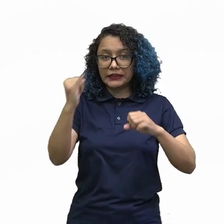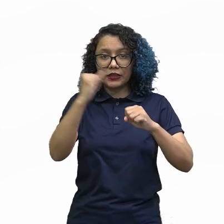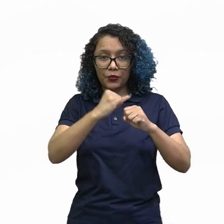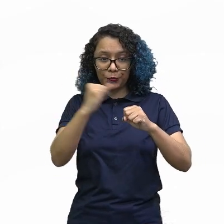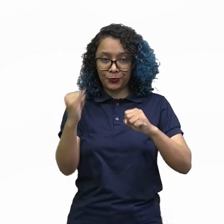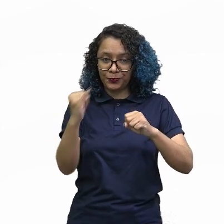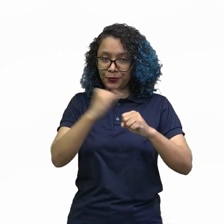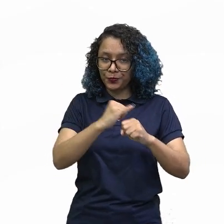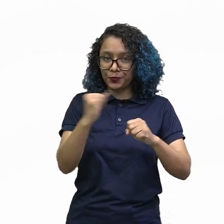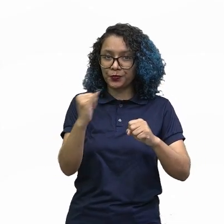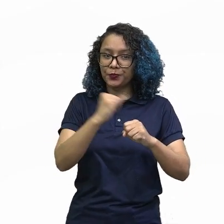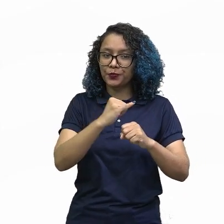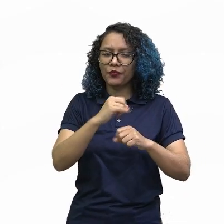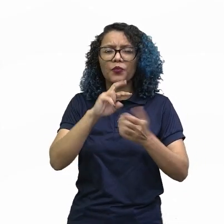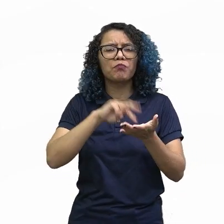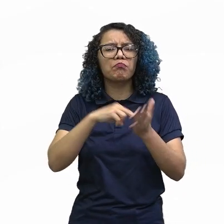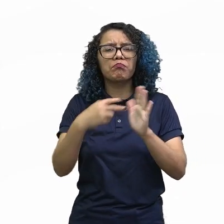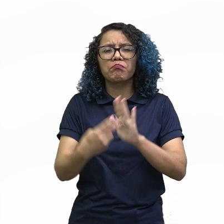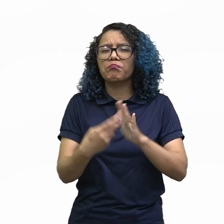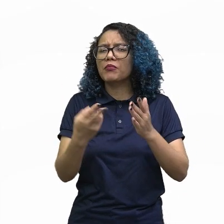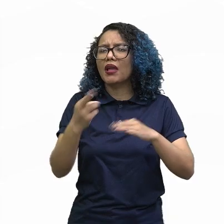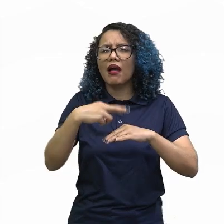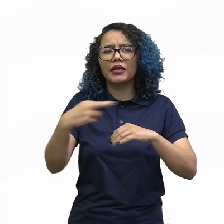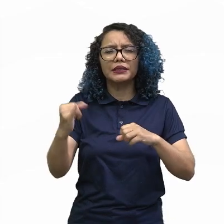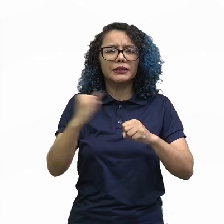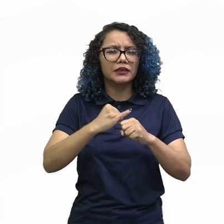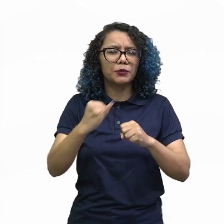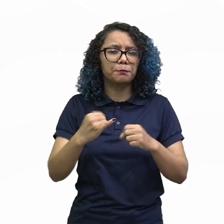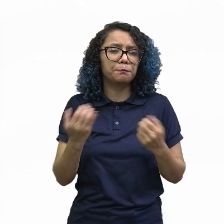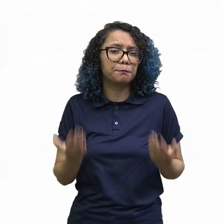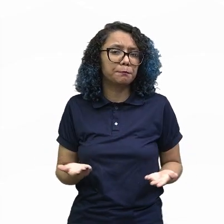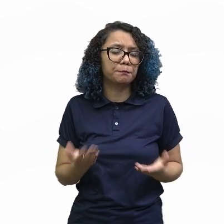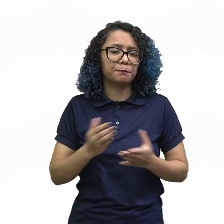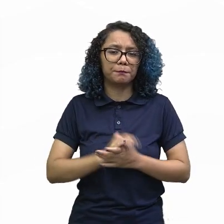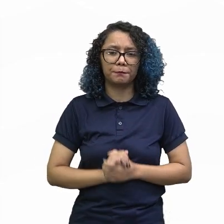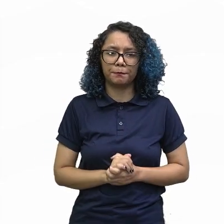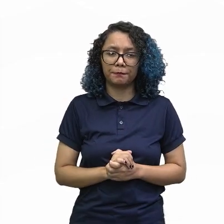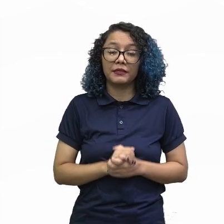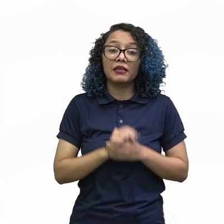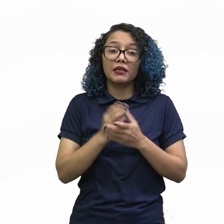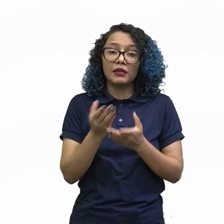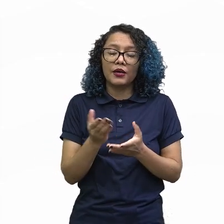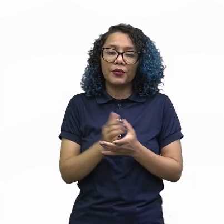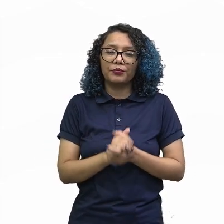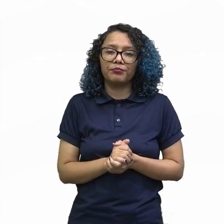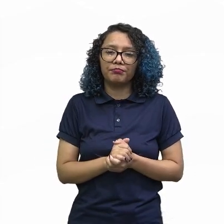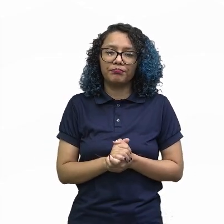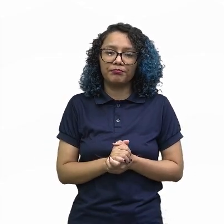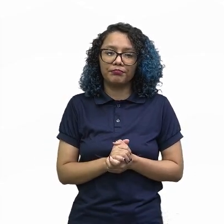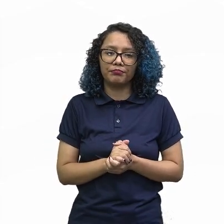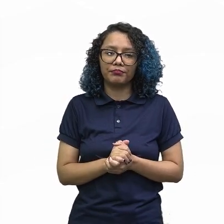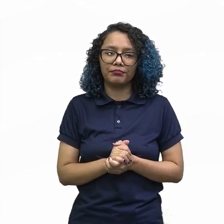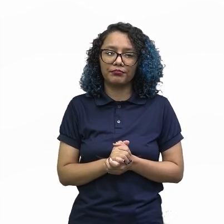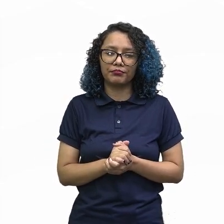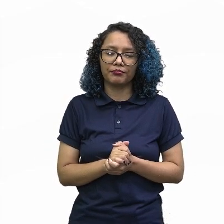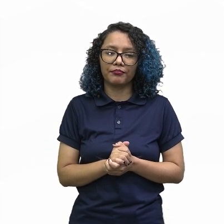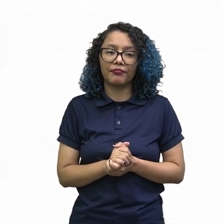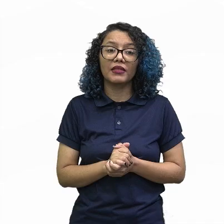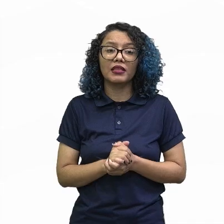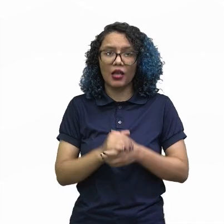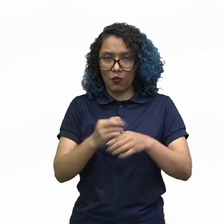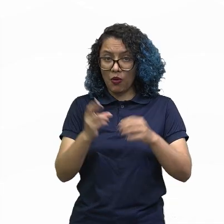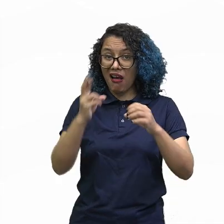ionizante. E o que é a radiação ionizante? A radiação ionizante tem